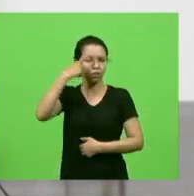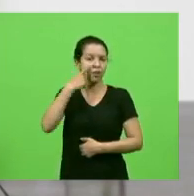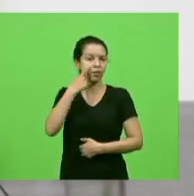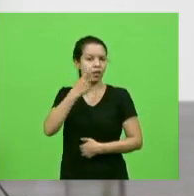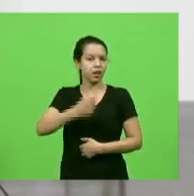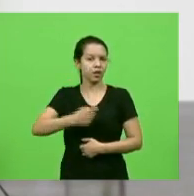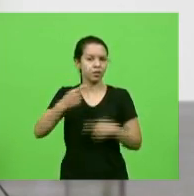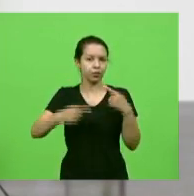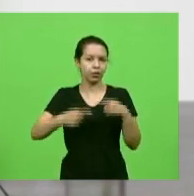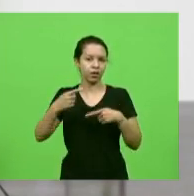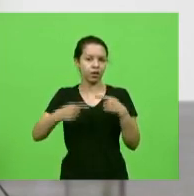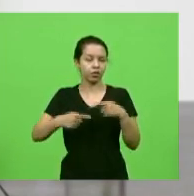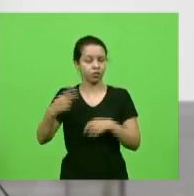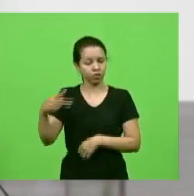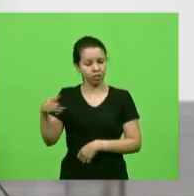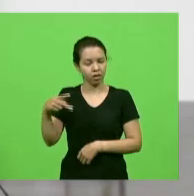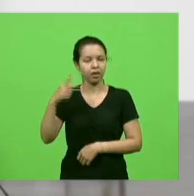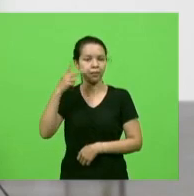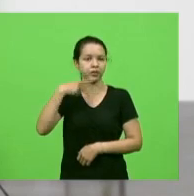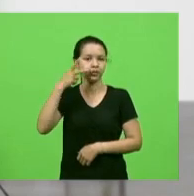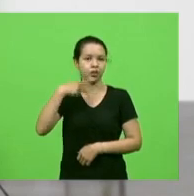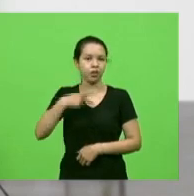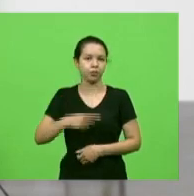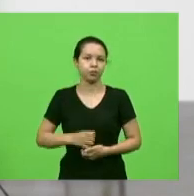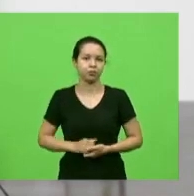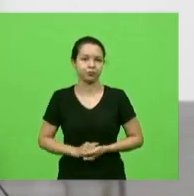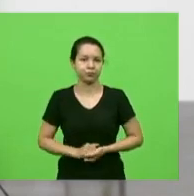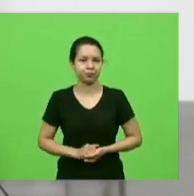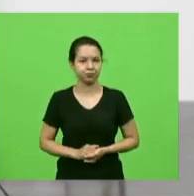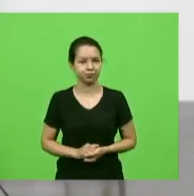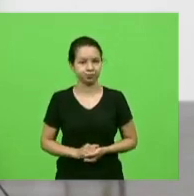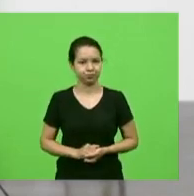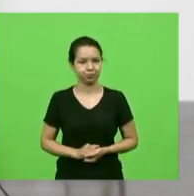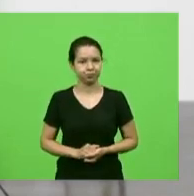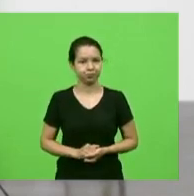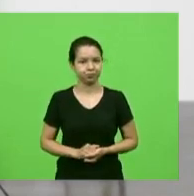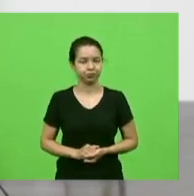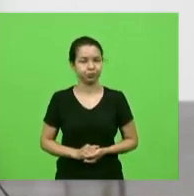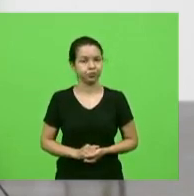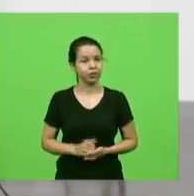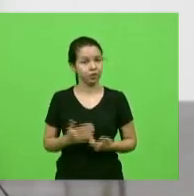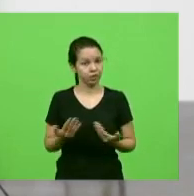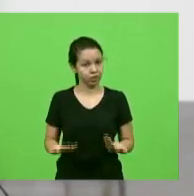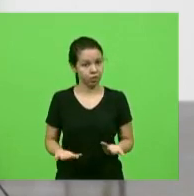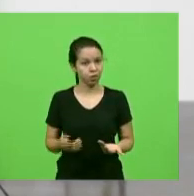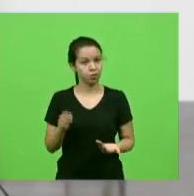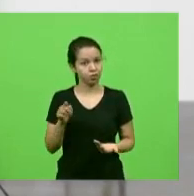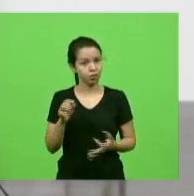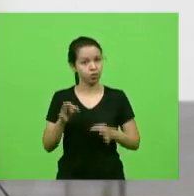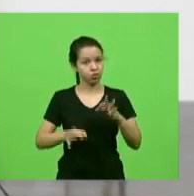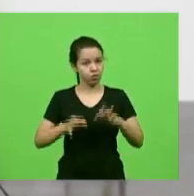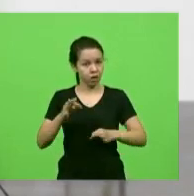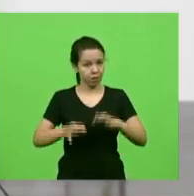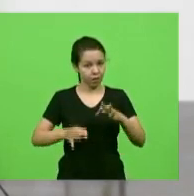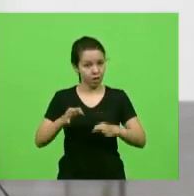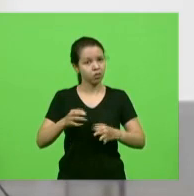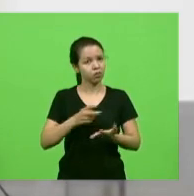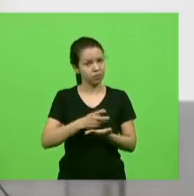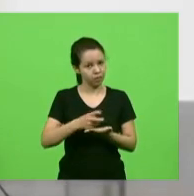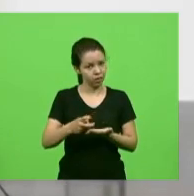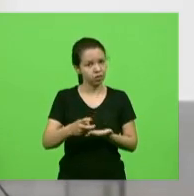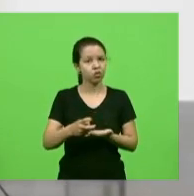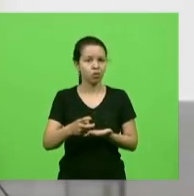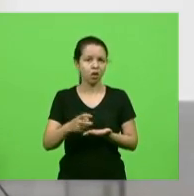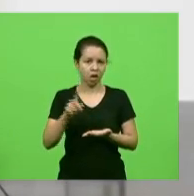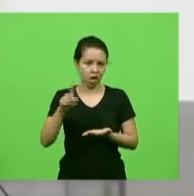próprios. Enfim, bem porque o julgamento do impeachment tem feição política jurídica, como bem